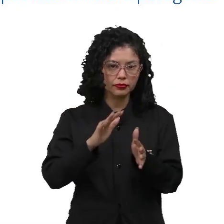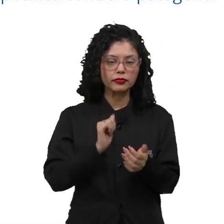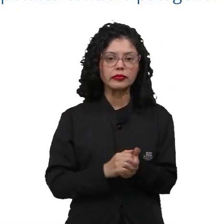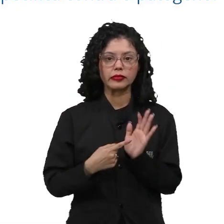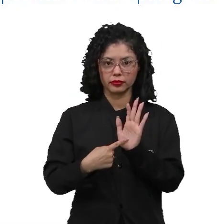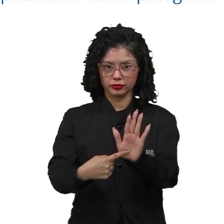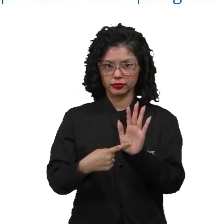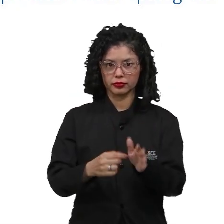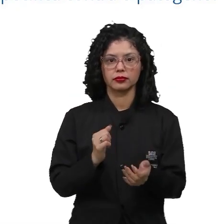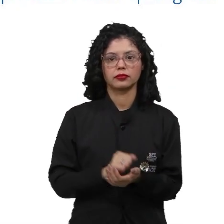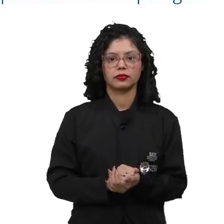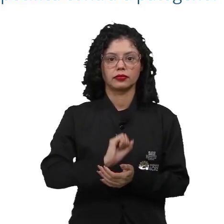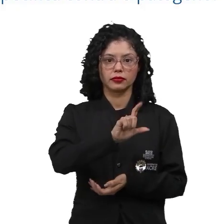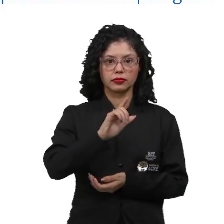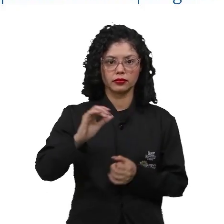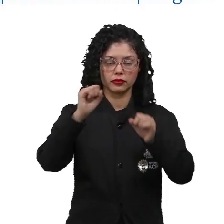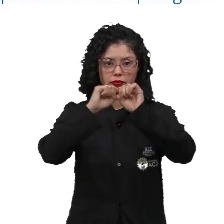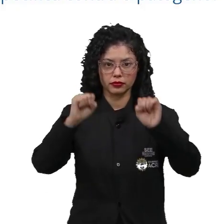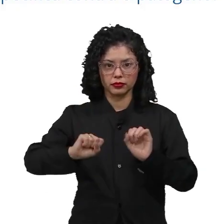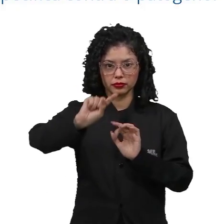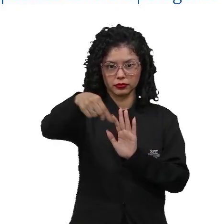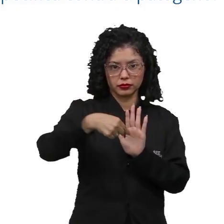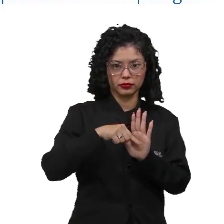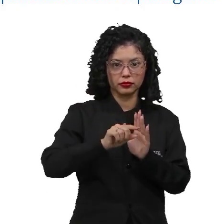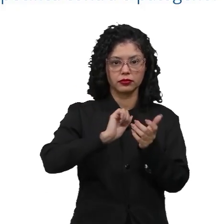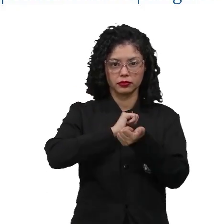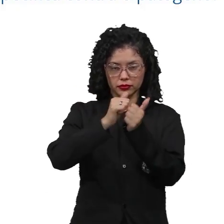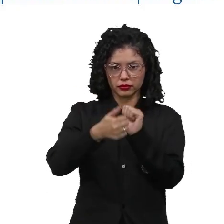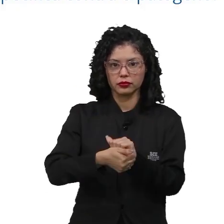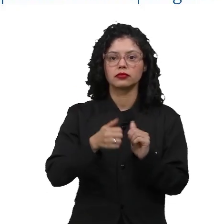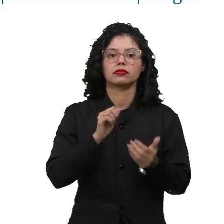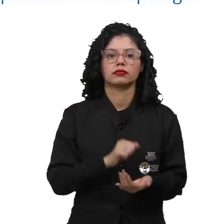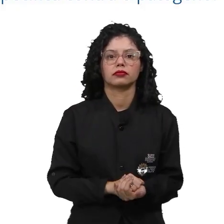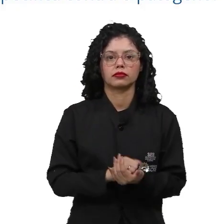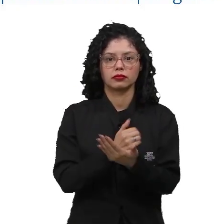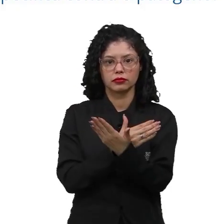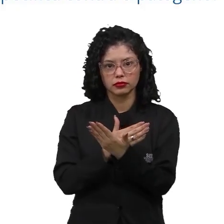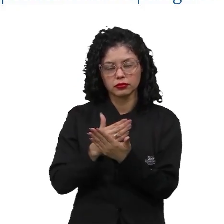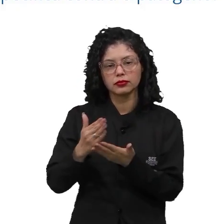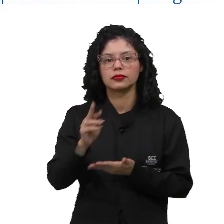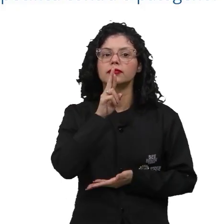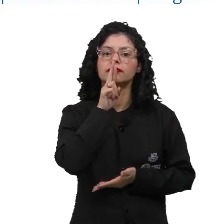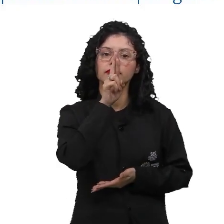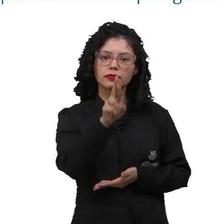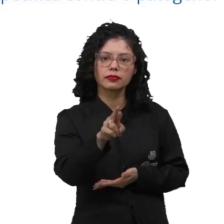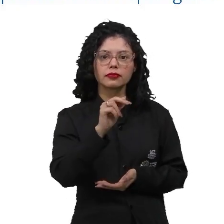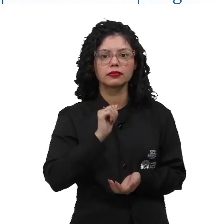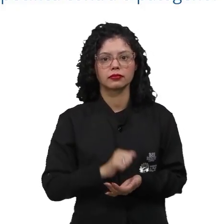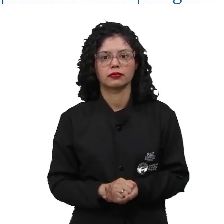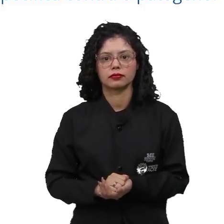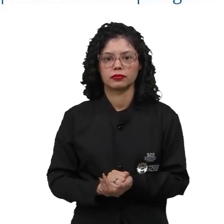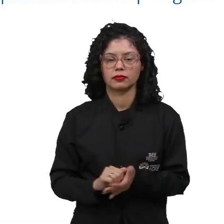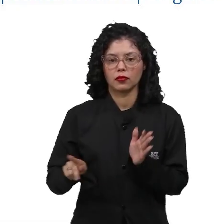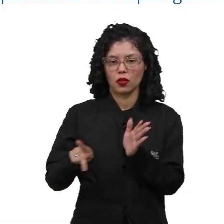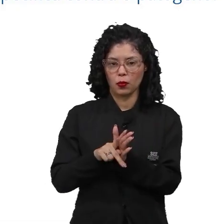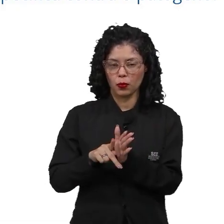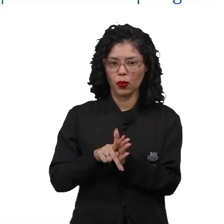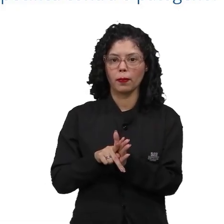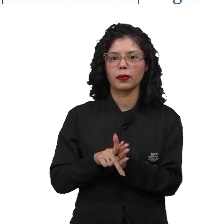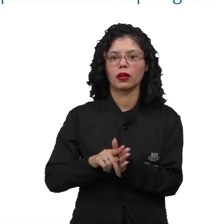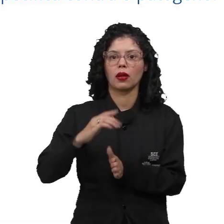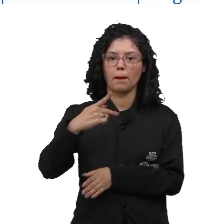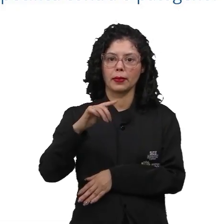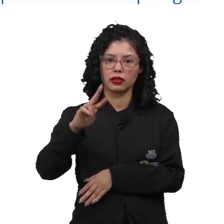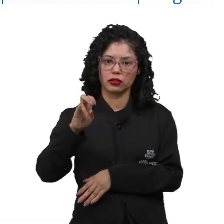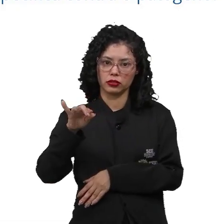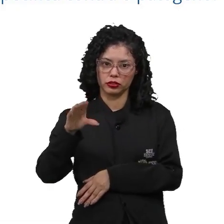vão apresentar ali as células do sistema imune adaptativo, né, iniciando ali uma resposta específica ali contra